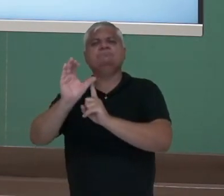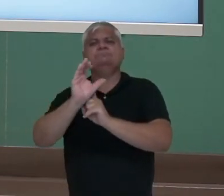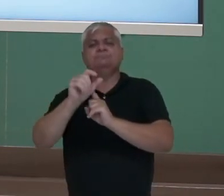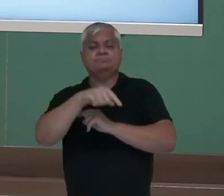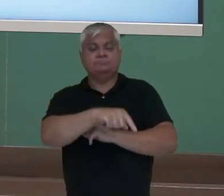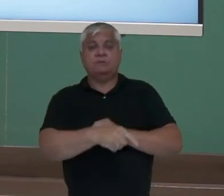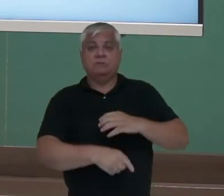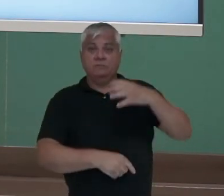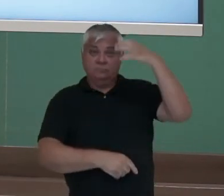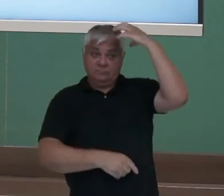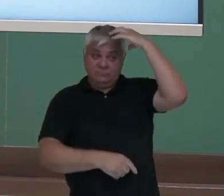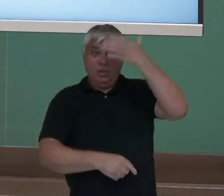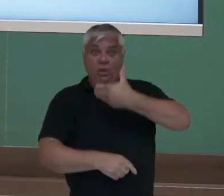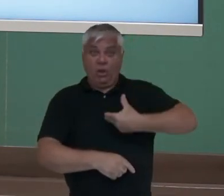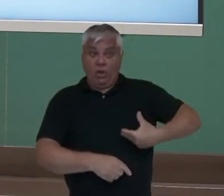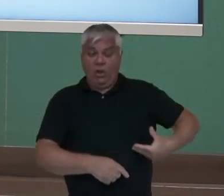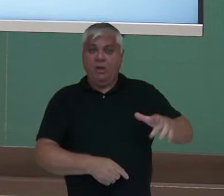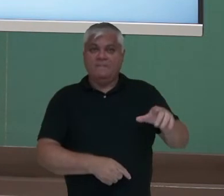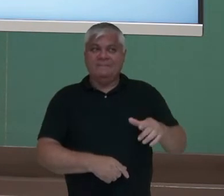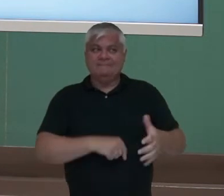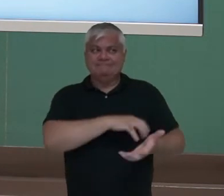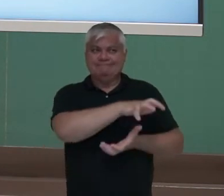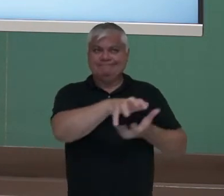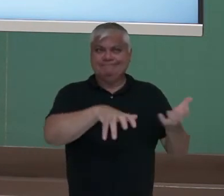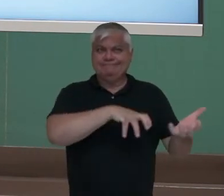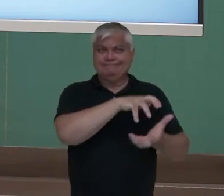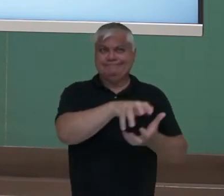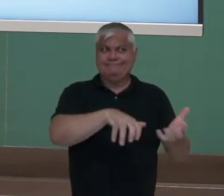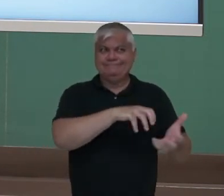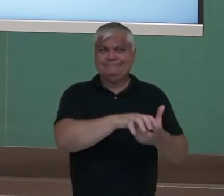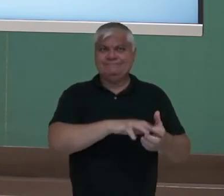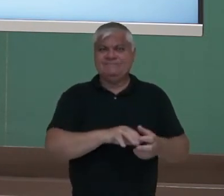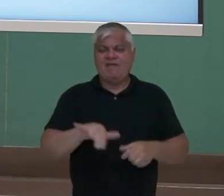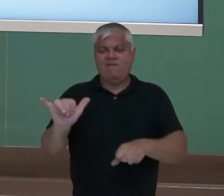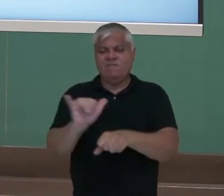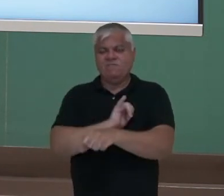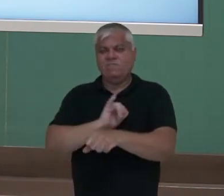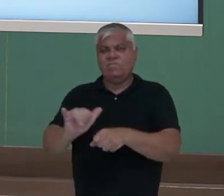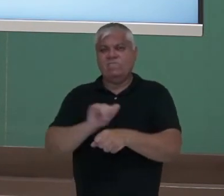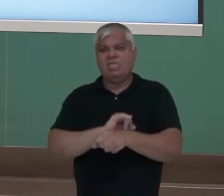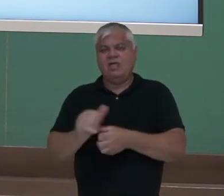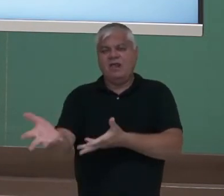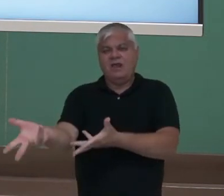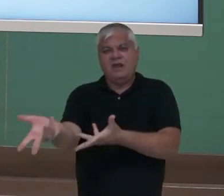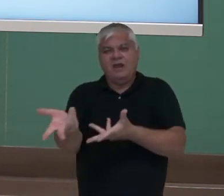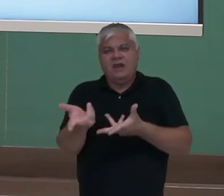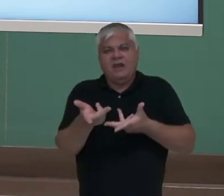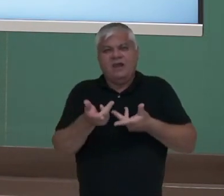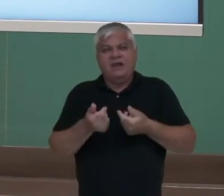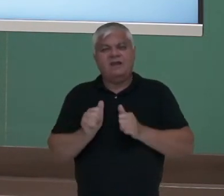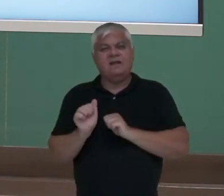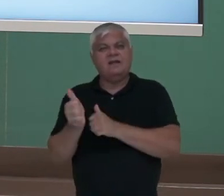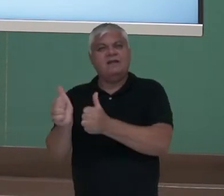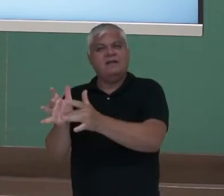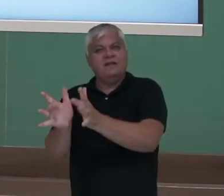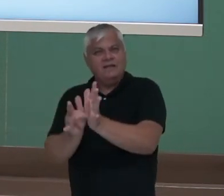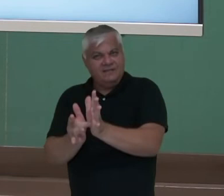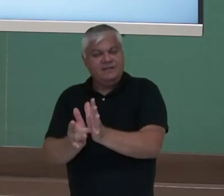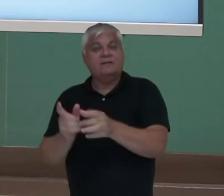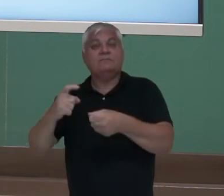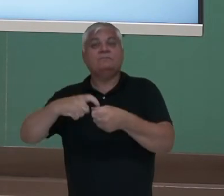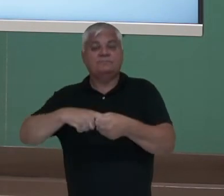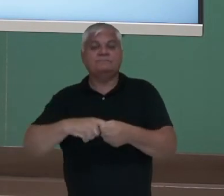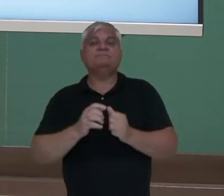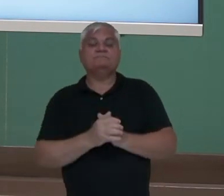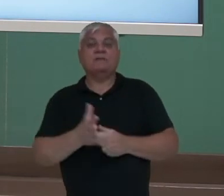de crise, era uma tentativa de sustentar o império, né? Anos depois, o cristianismo vai se tornar